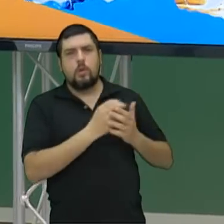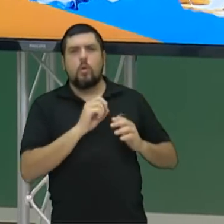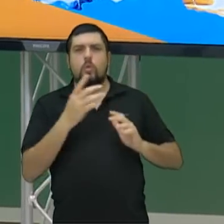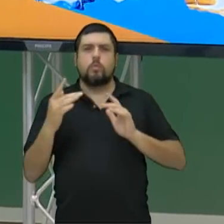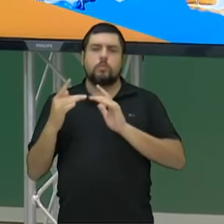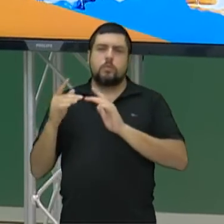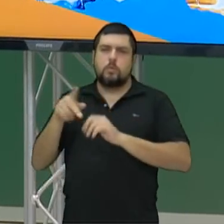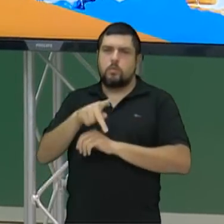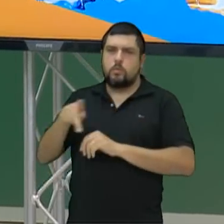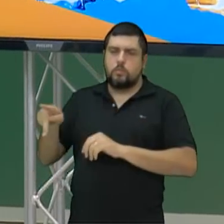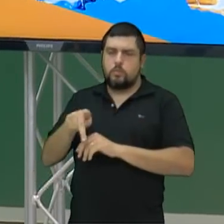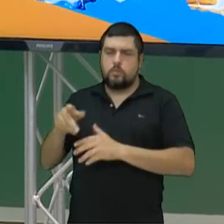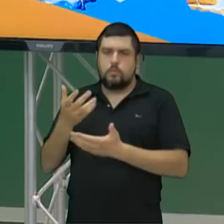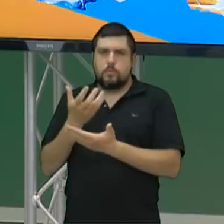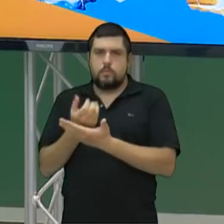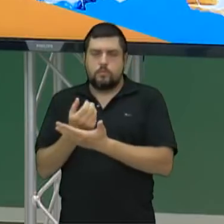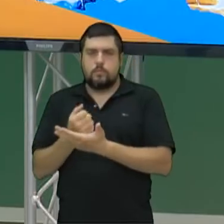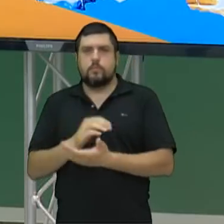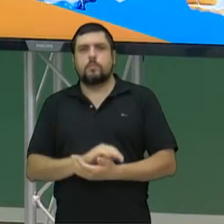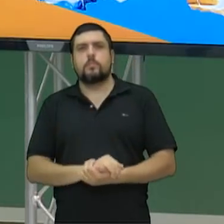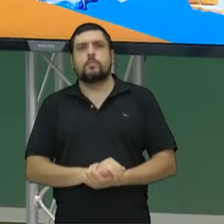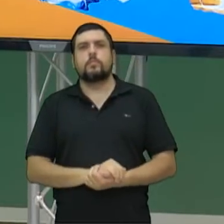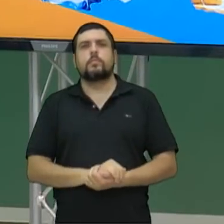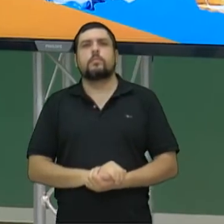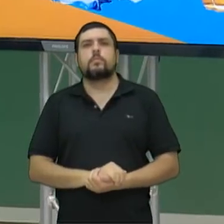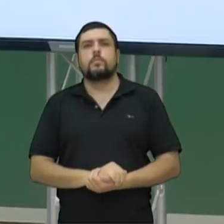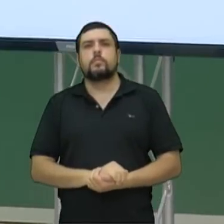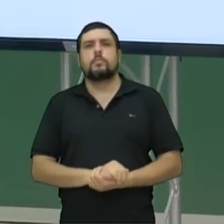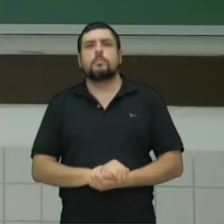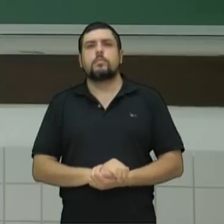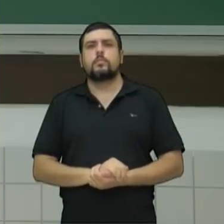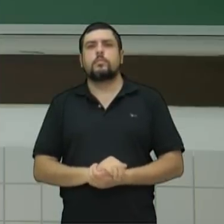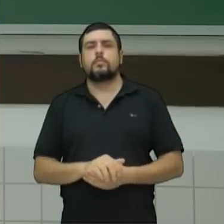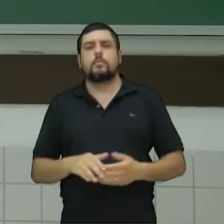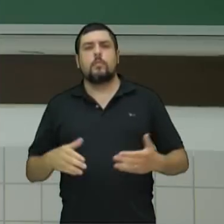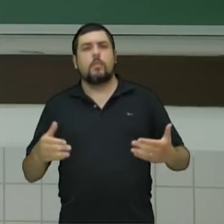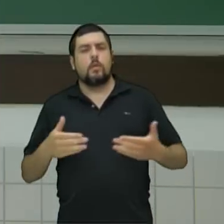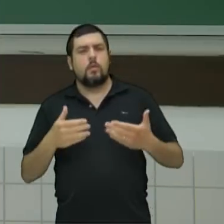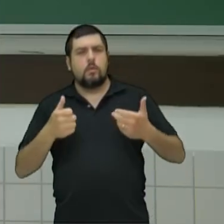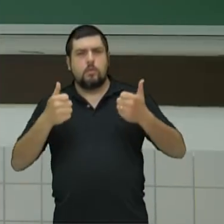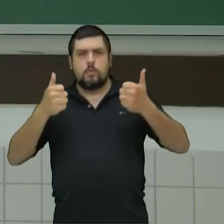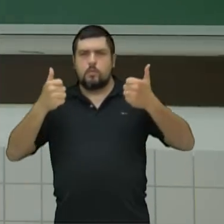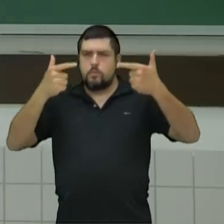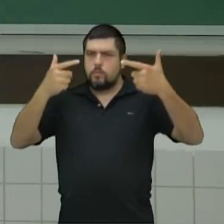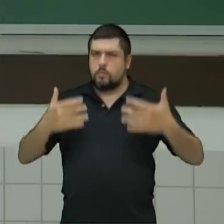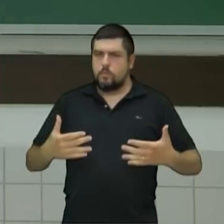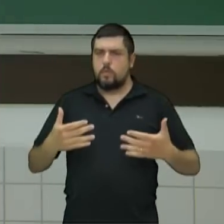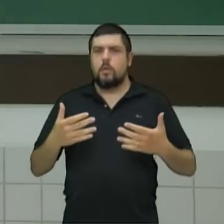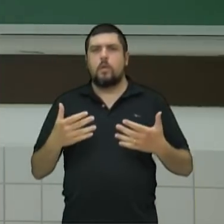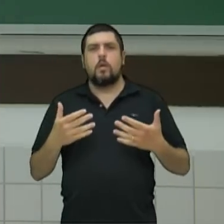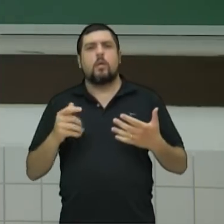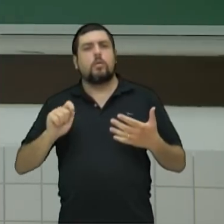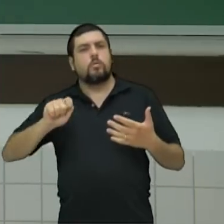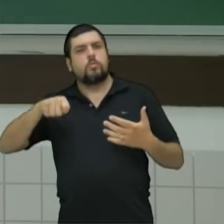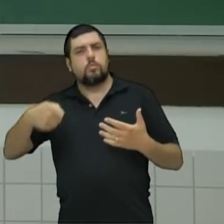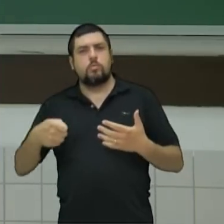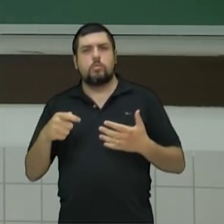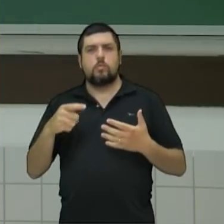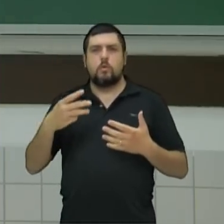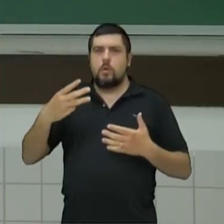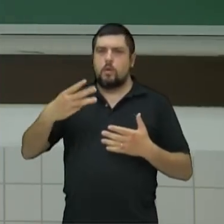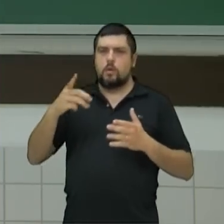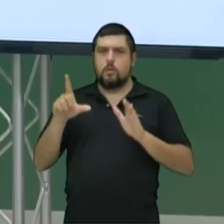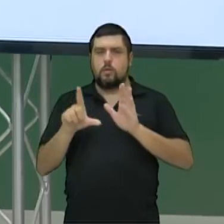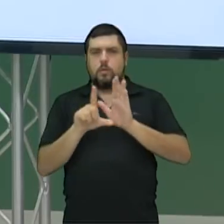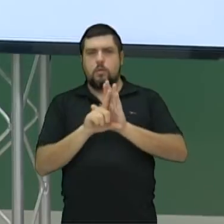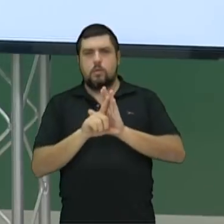da plataforma. Beleza, galera? Então, vamos lá, né? Vamos falar sobre aquilo que a gente está querendo falar sobre a terceira lei de Newton. Mas